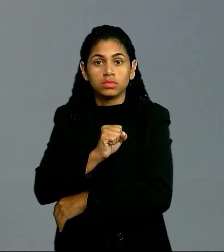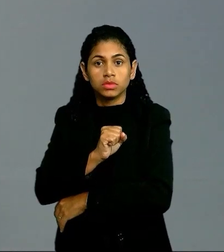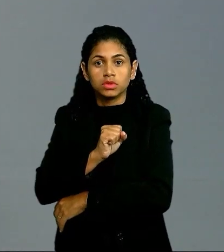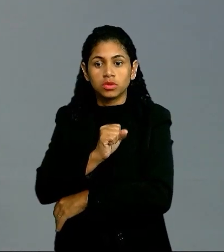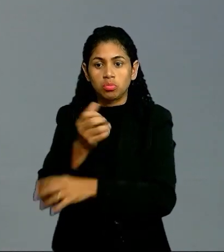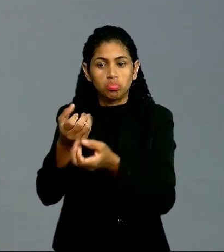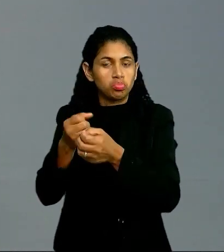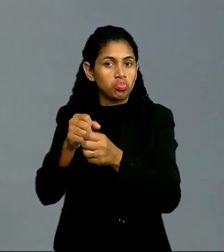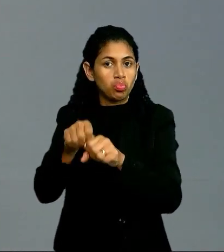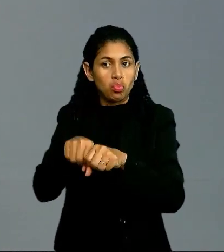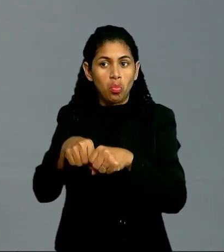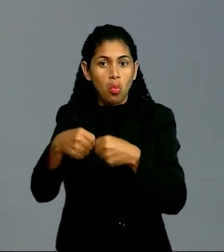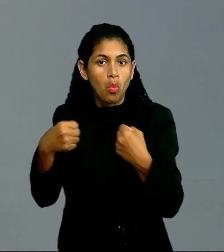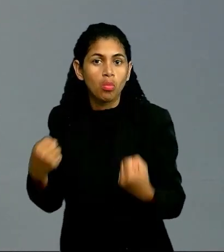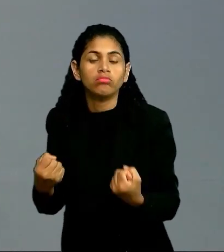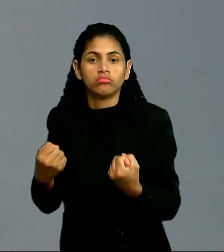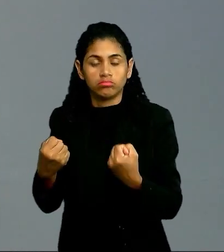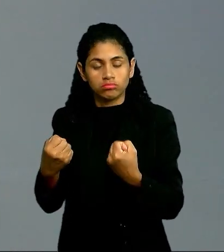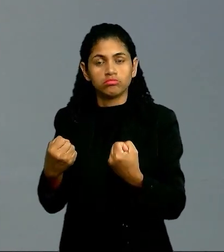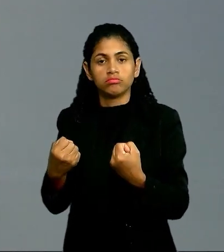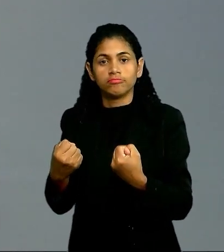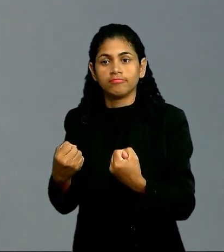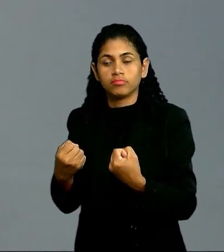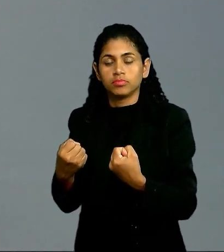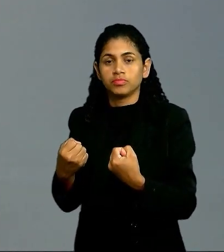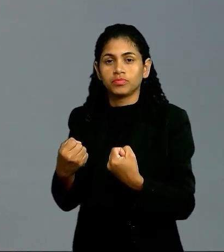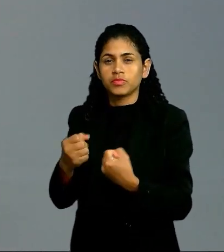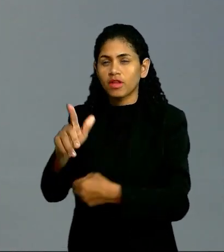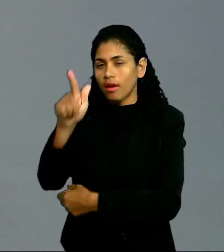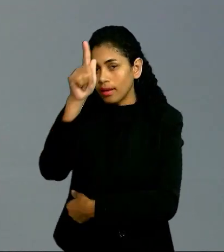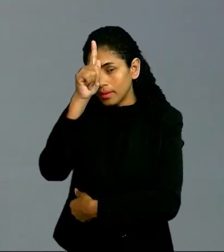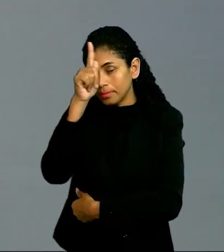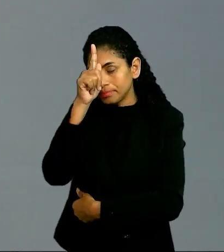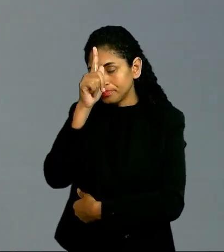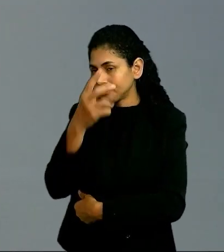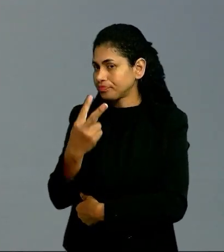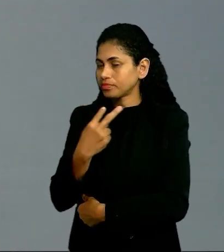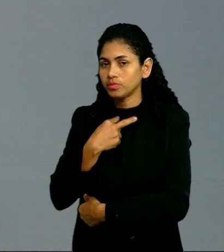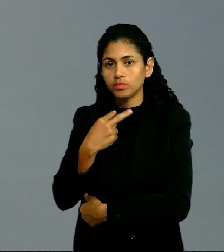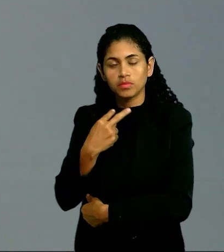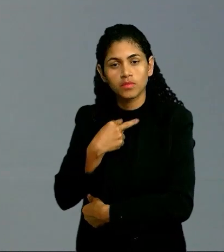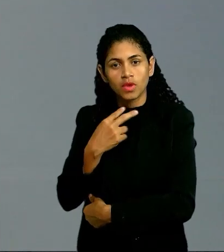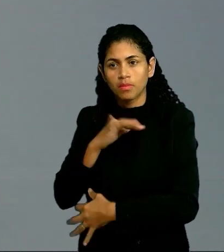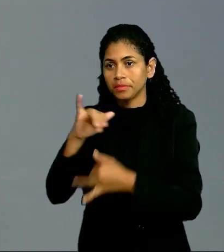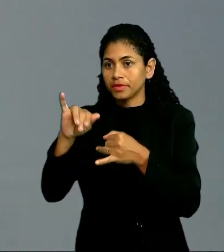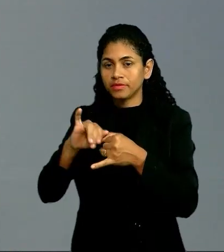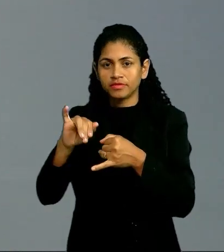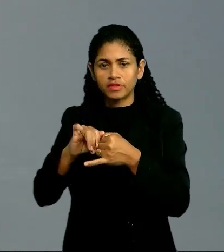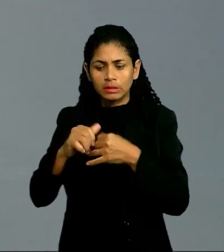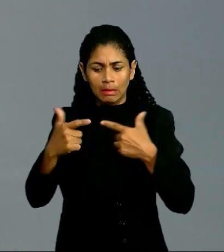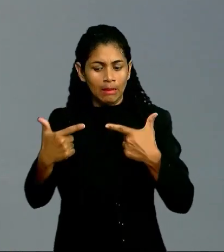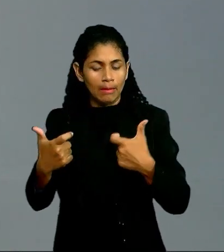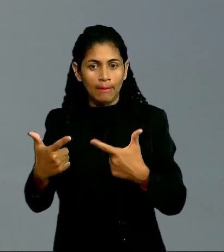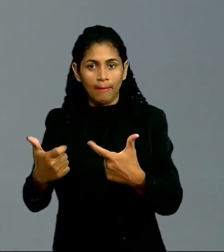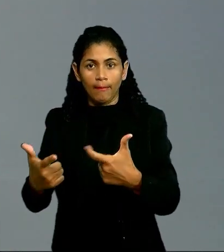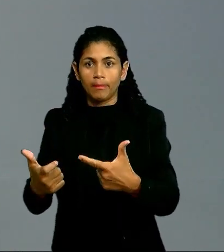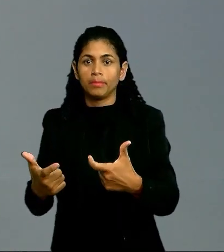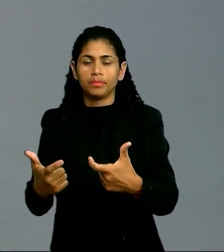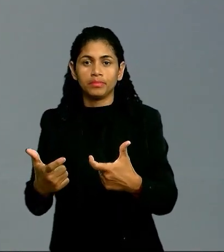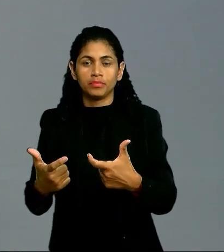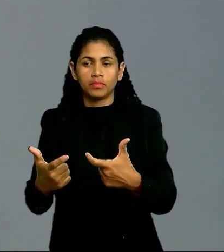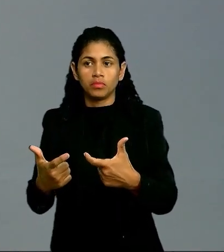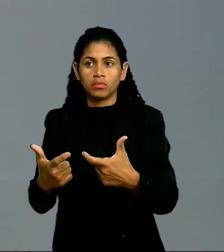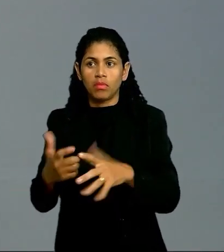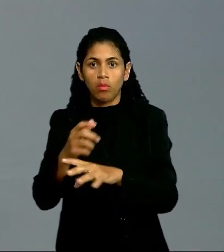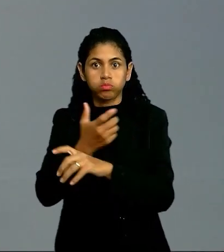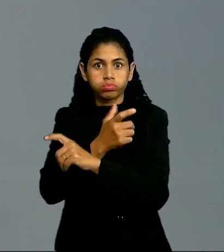a Alemanha não poderia produzir armamentos pesados com calibre superior a 38, nem tanques, e nem ter aí um exército